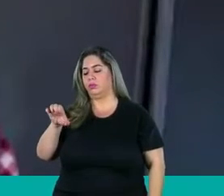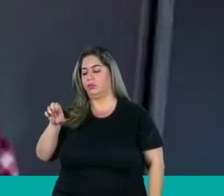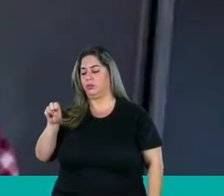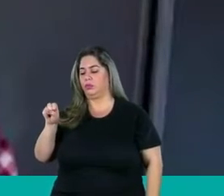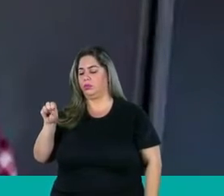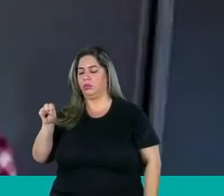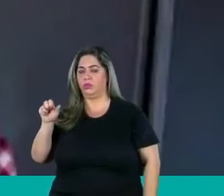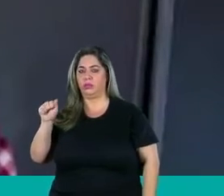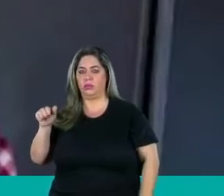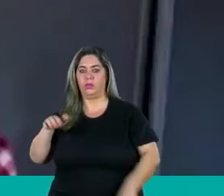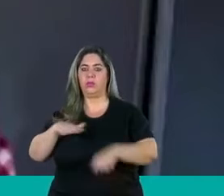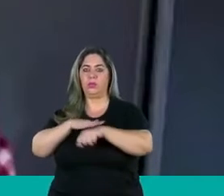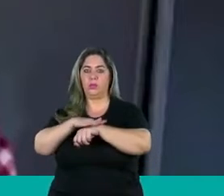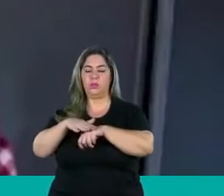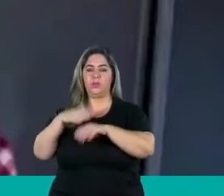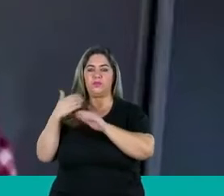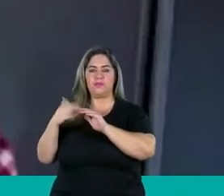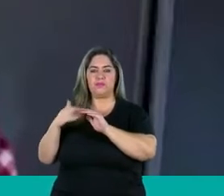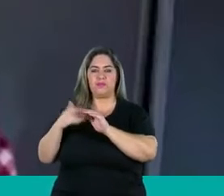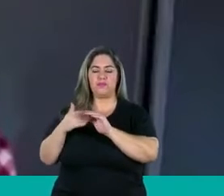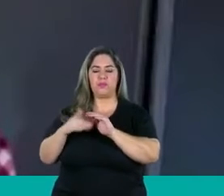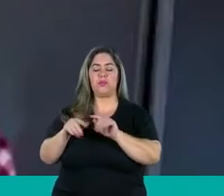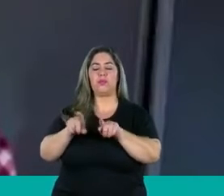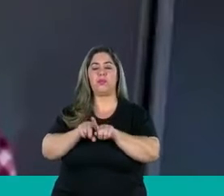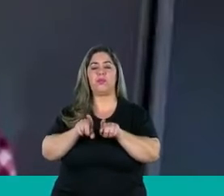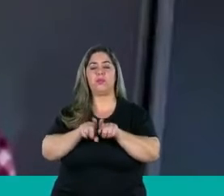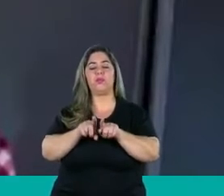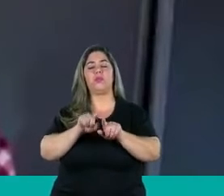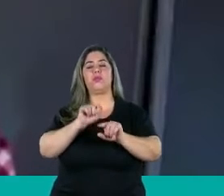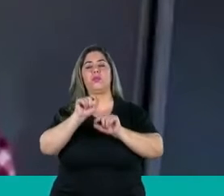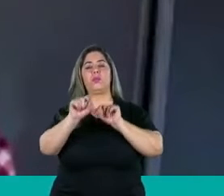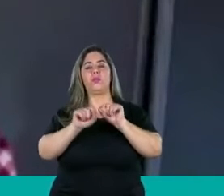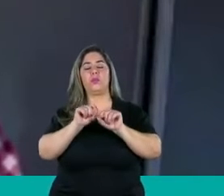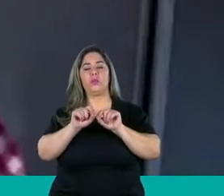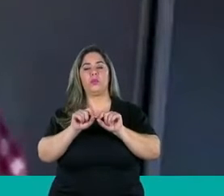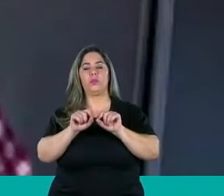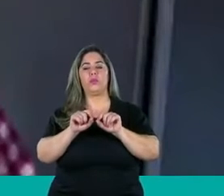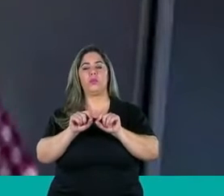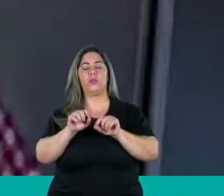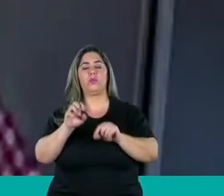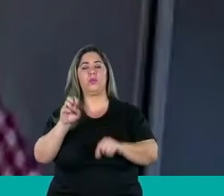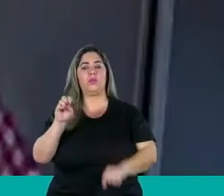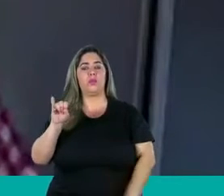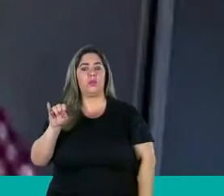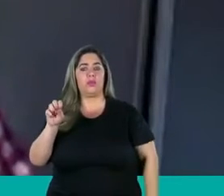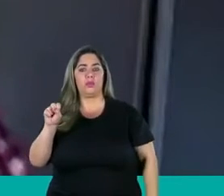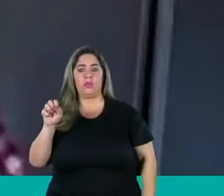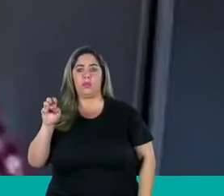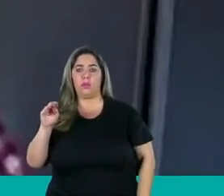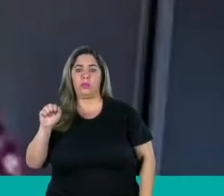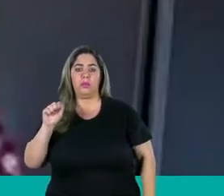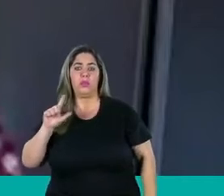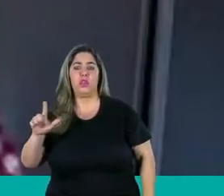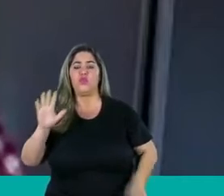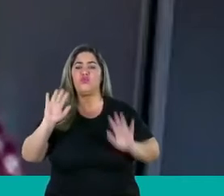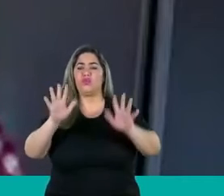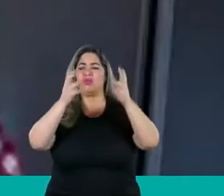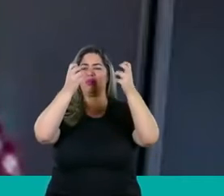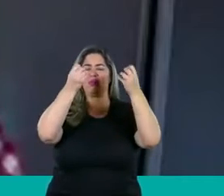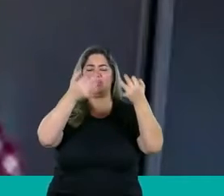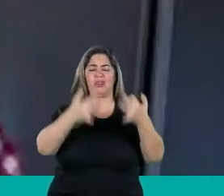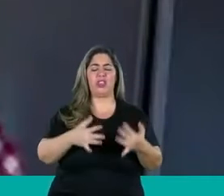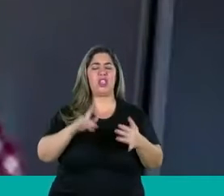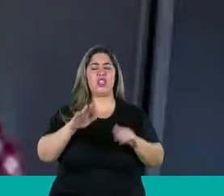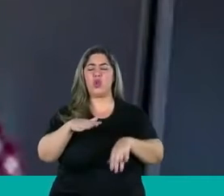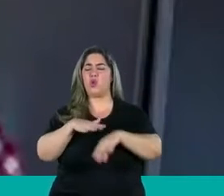várias mensagens, e apontar para vocês alguns aspectos. A Isabel já falou tudo, e eu vou falar 10